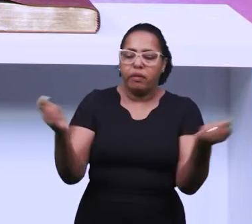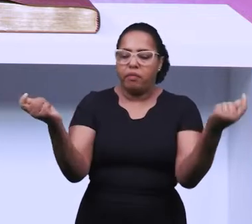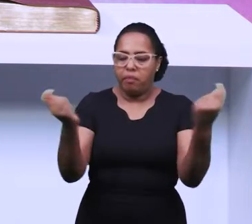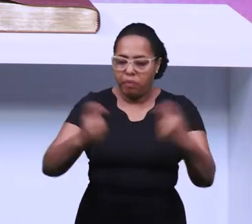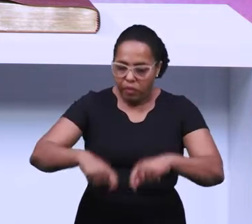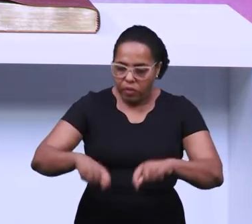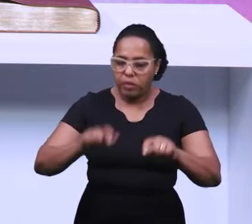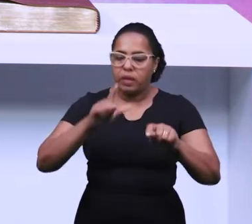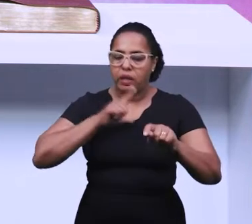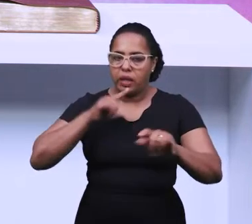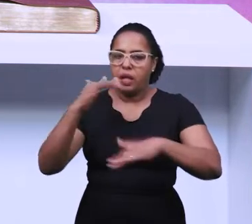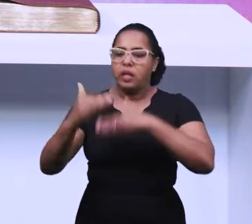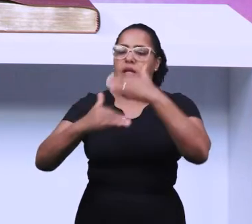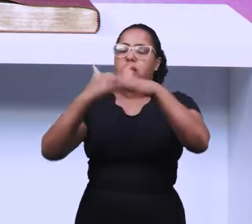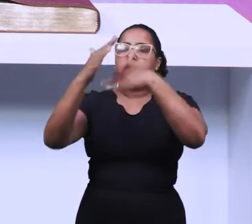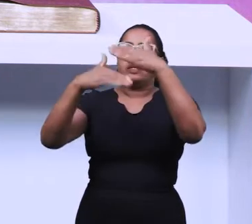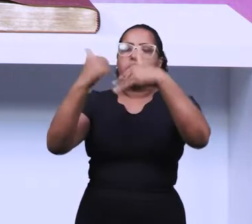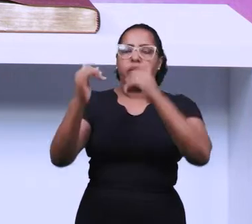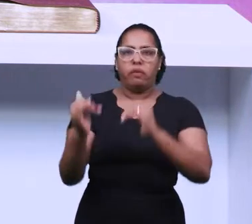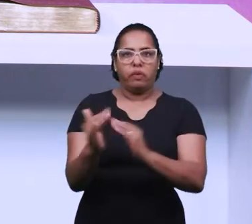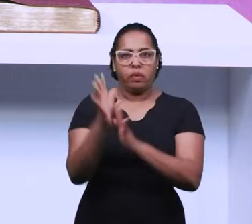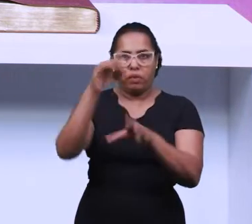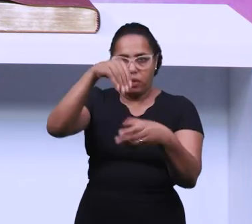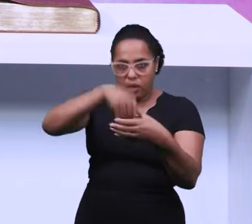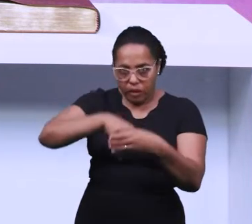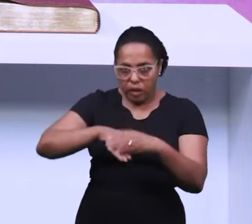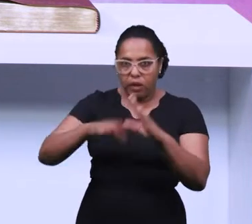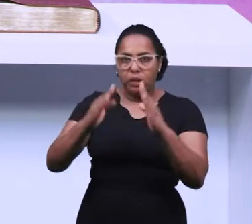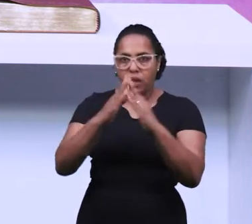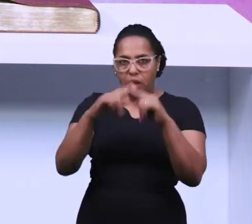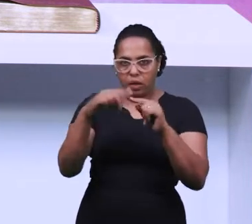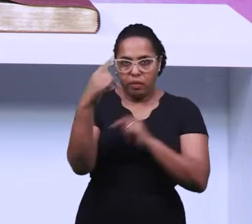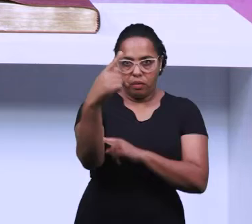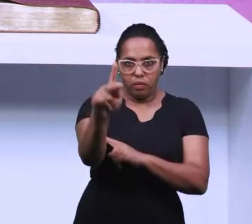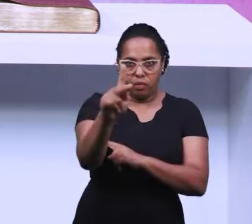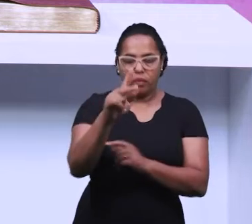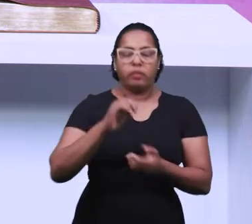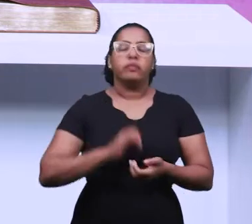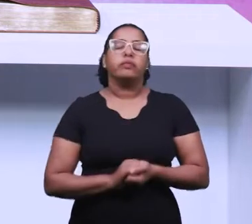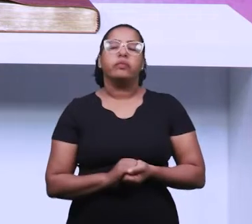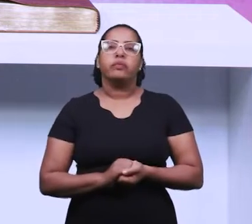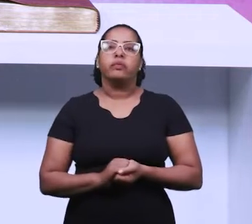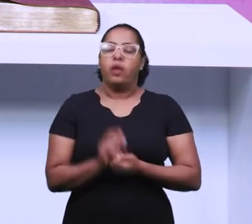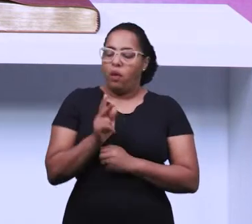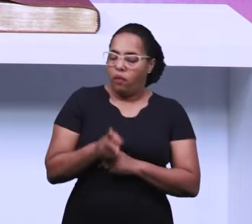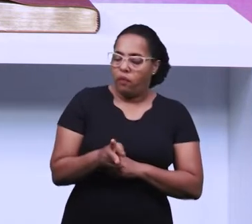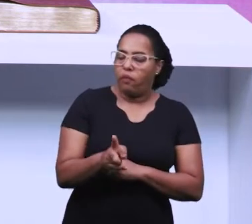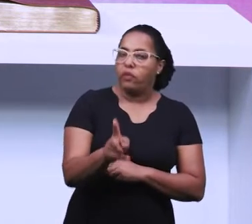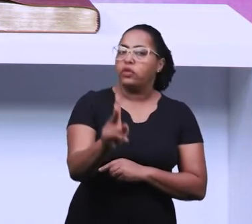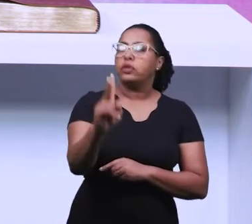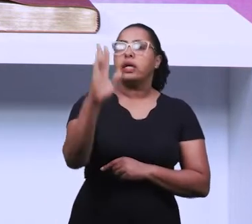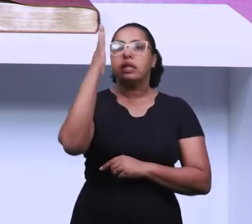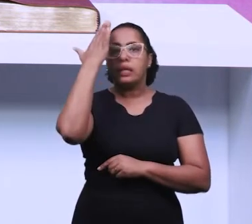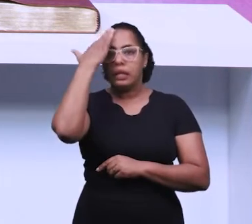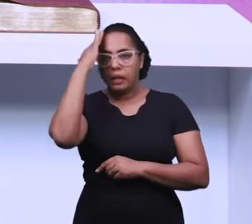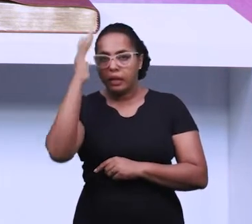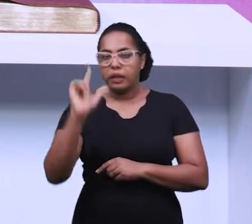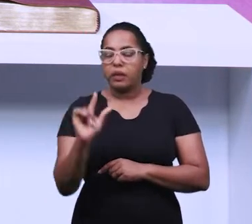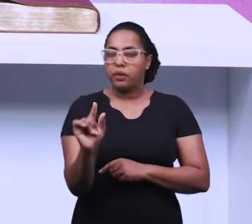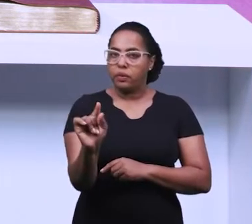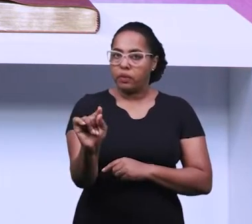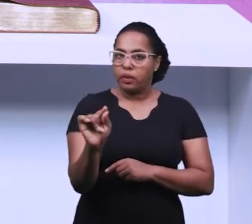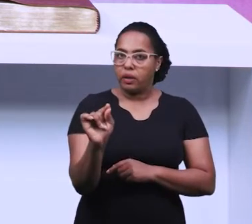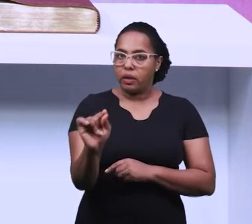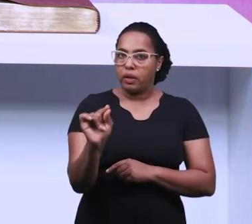várias possibilidades de desenvolver o louvor na sua igreja. Vamos continuar e agora